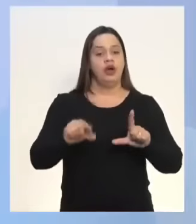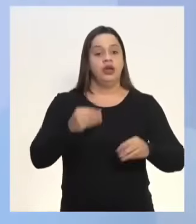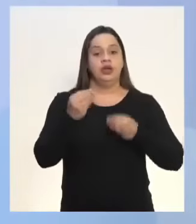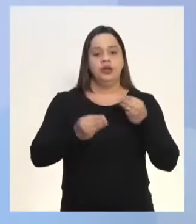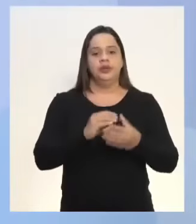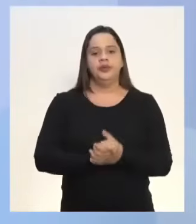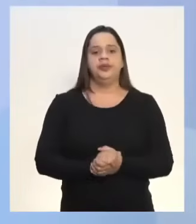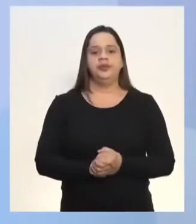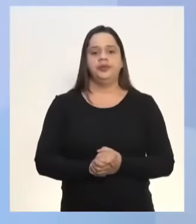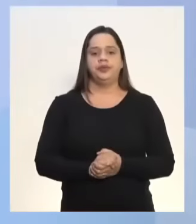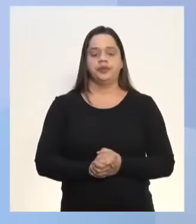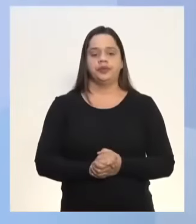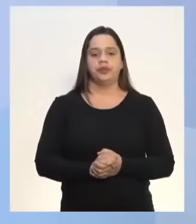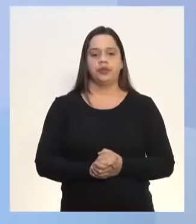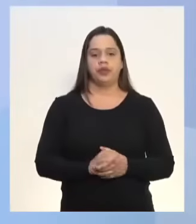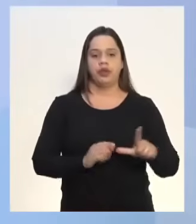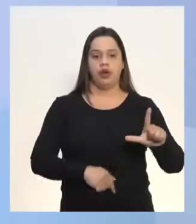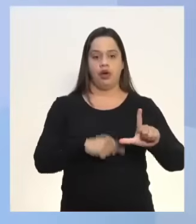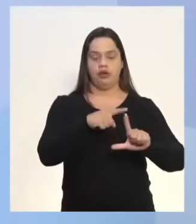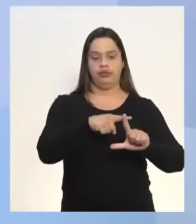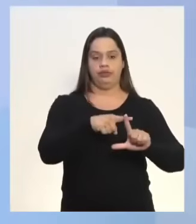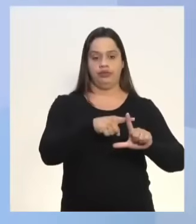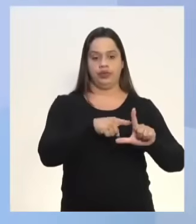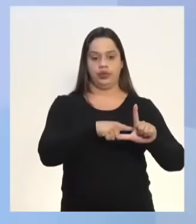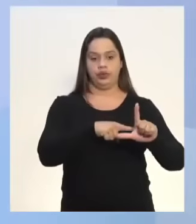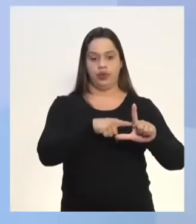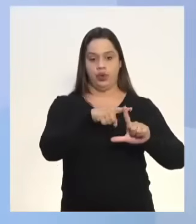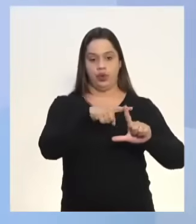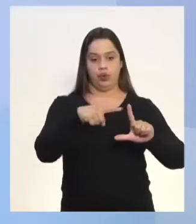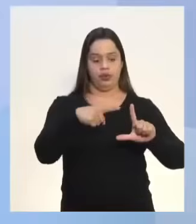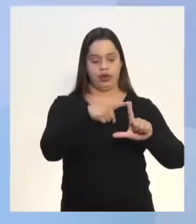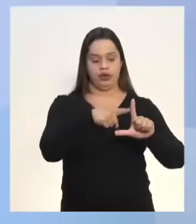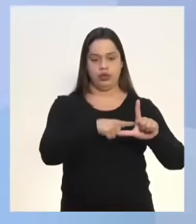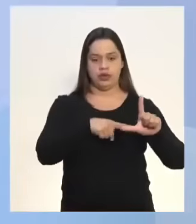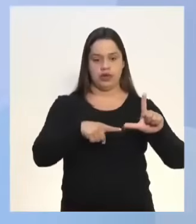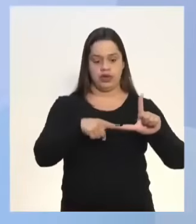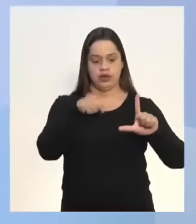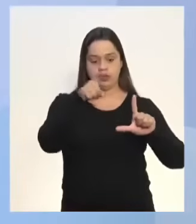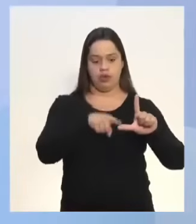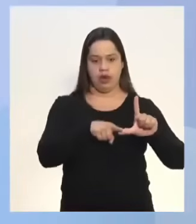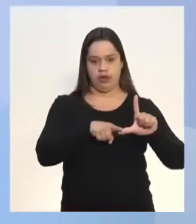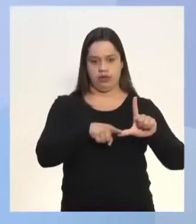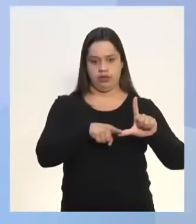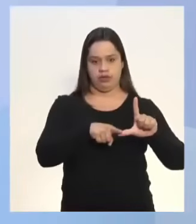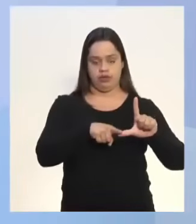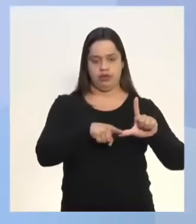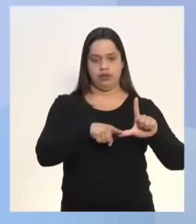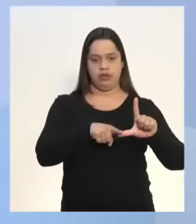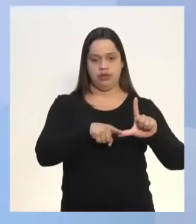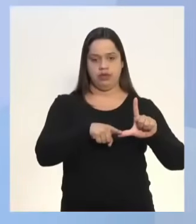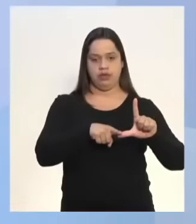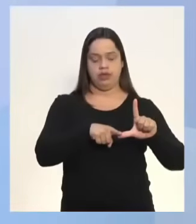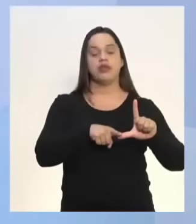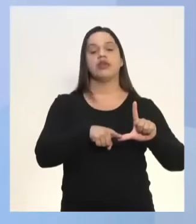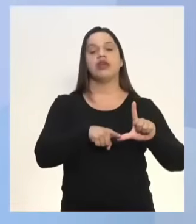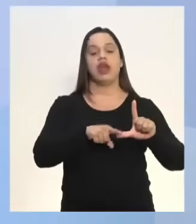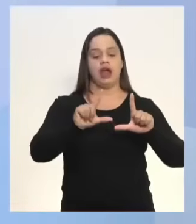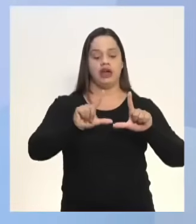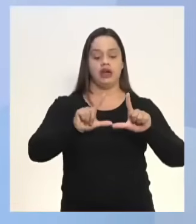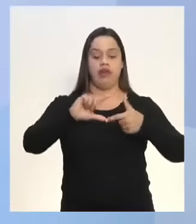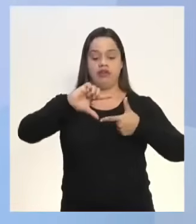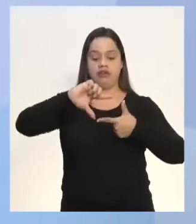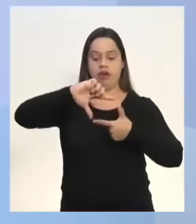seguinte forma. Então eu tenho aqui, ó, 1, 2, 3, 4 que fecha o dado. Tranquilo. Aqui fecha o quadrado,